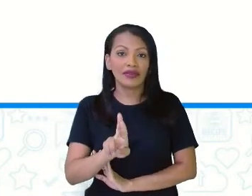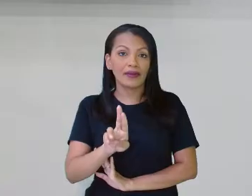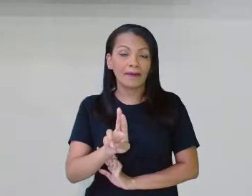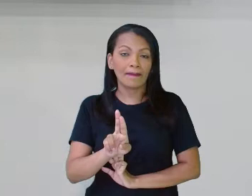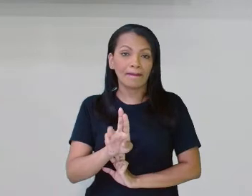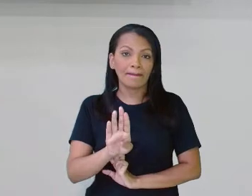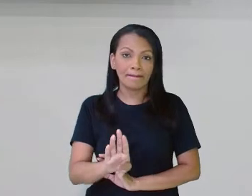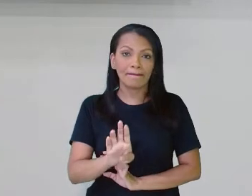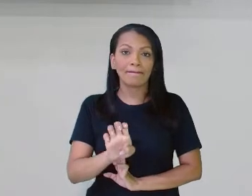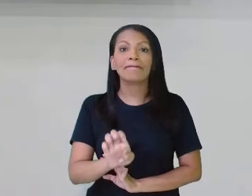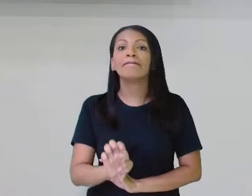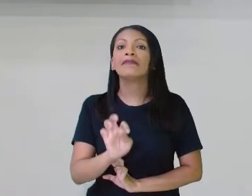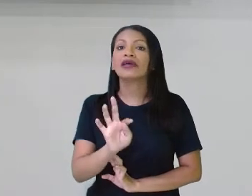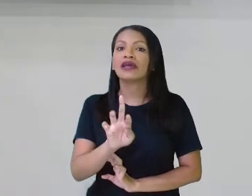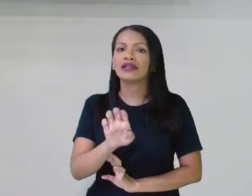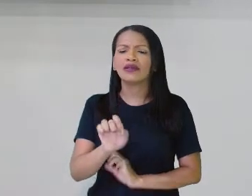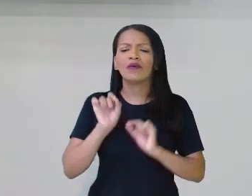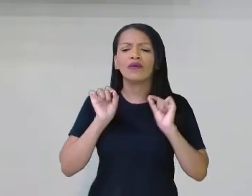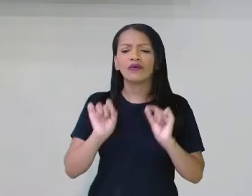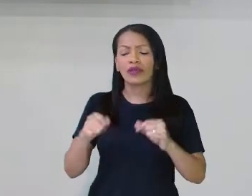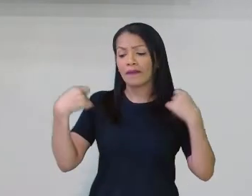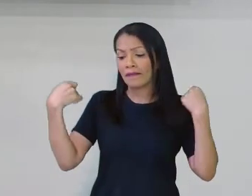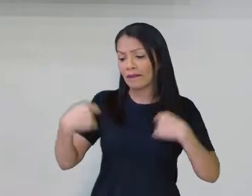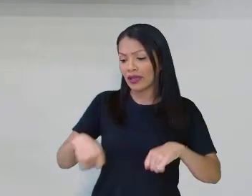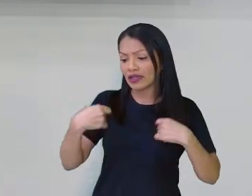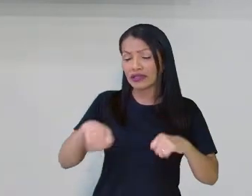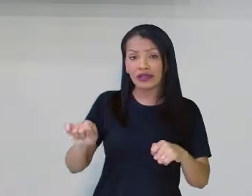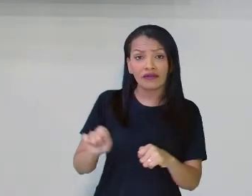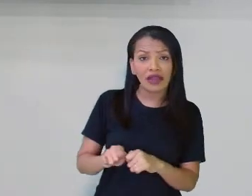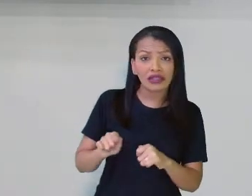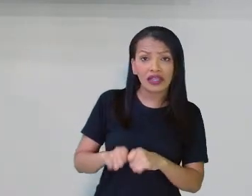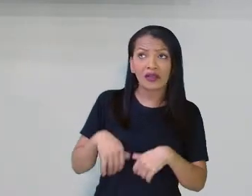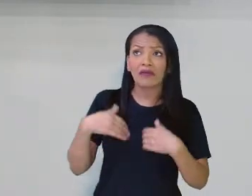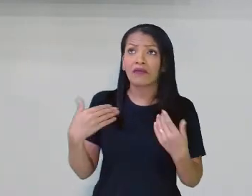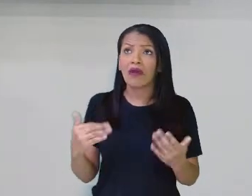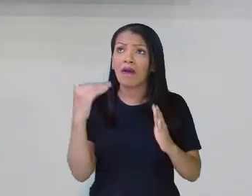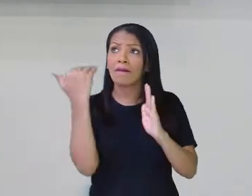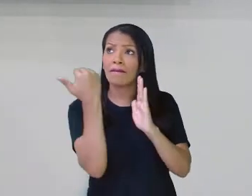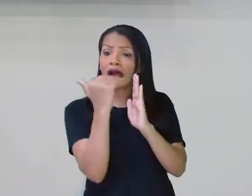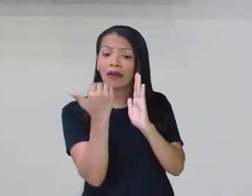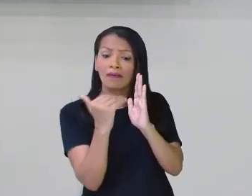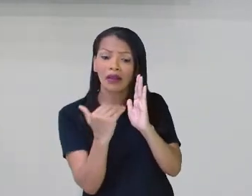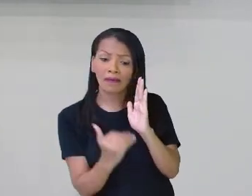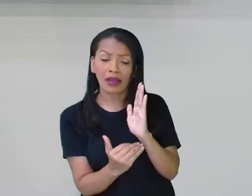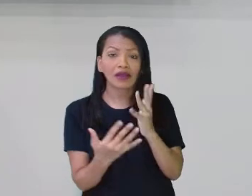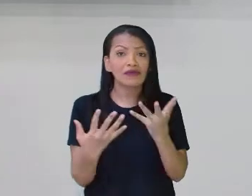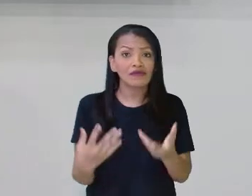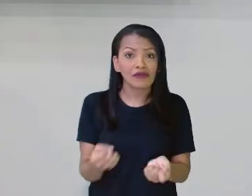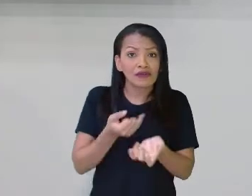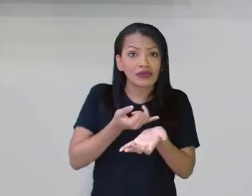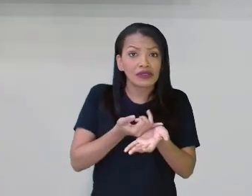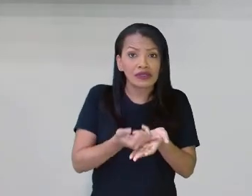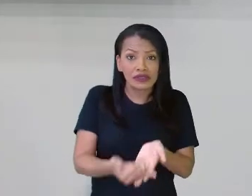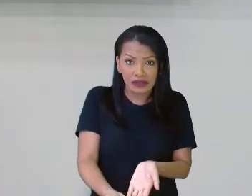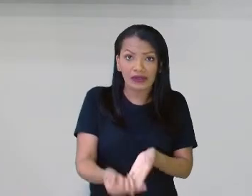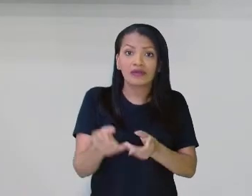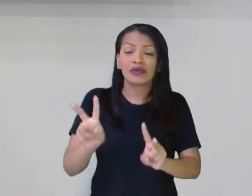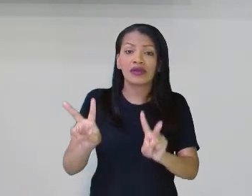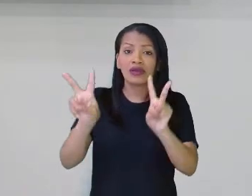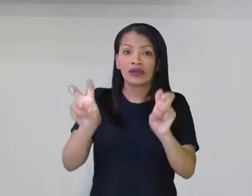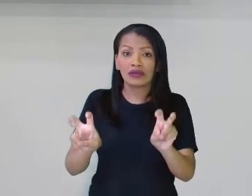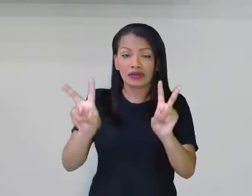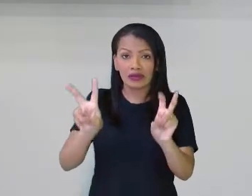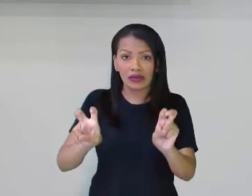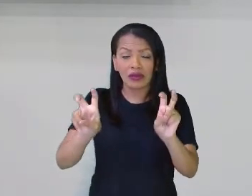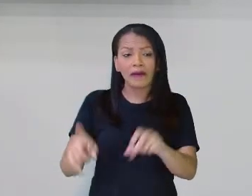gente precisa fazer? Quais são os passos a passo? Então, a gente vai aí iniciando esse tema